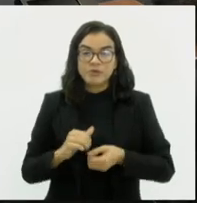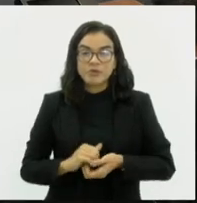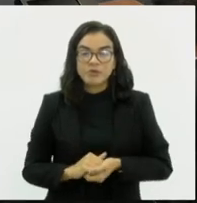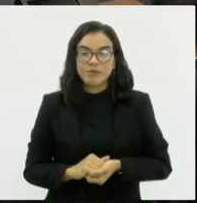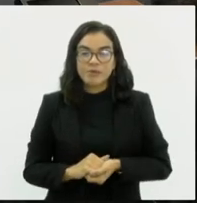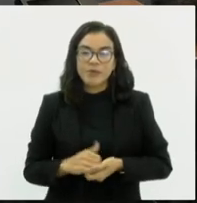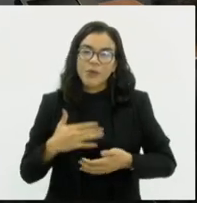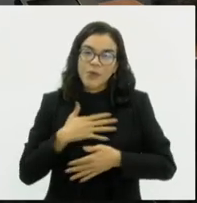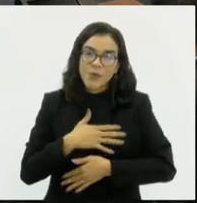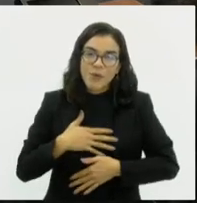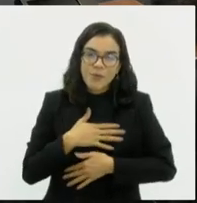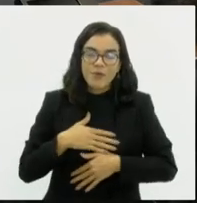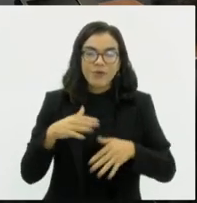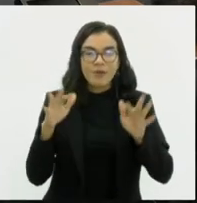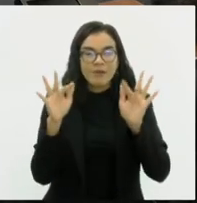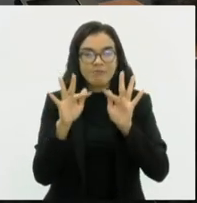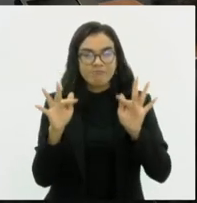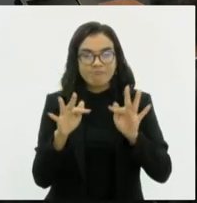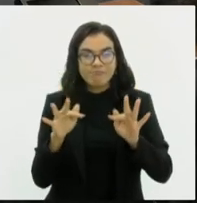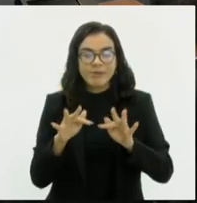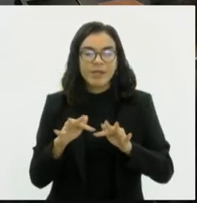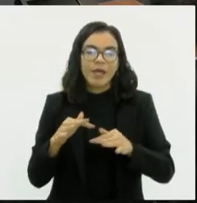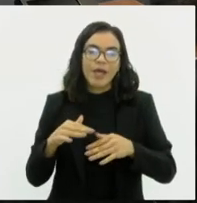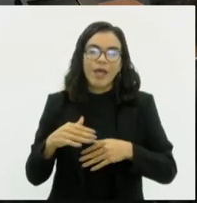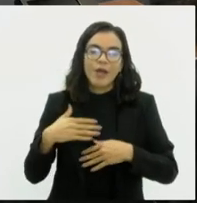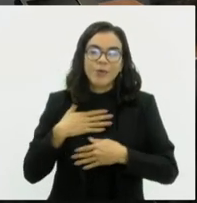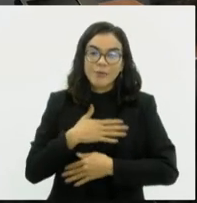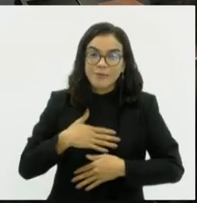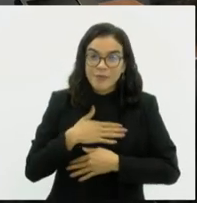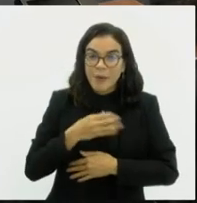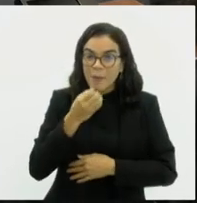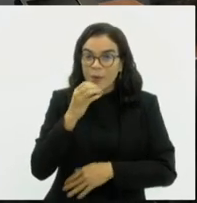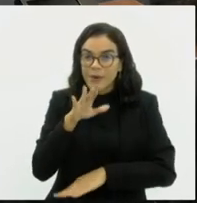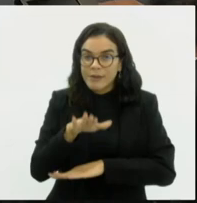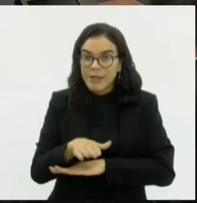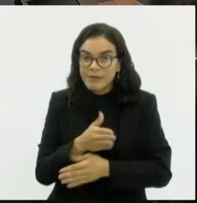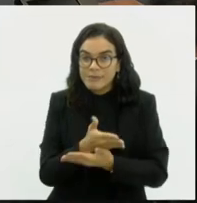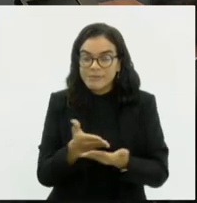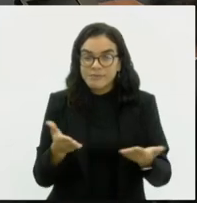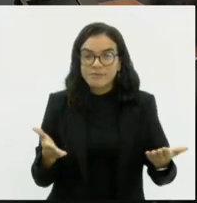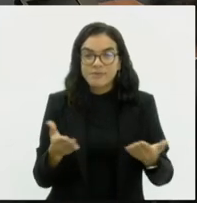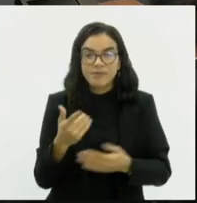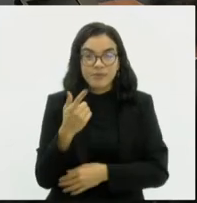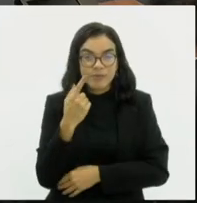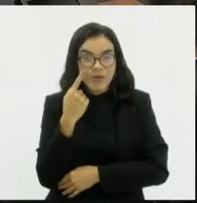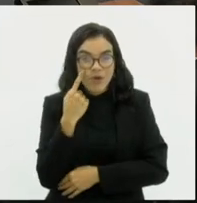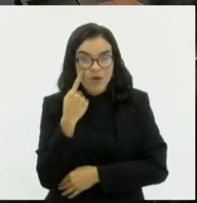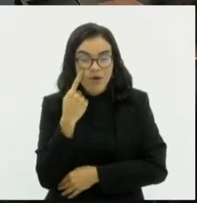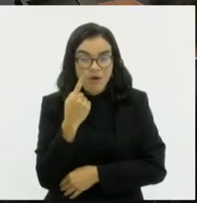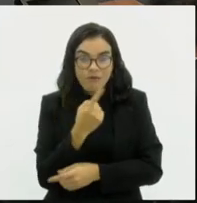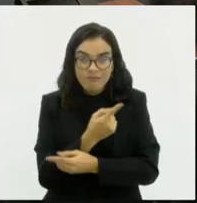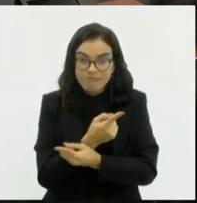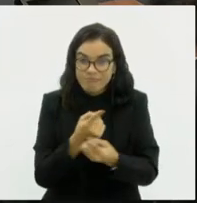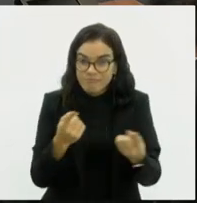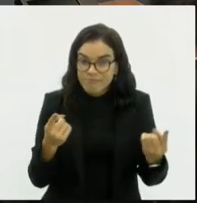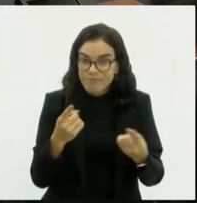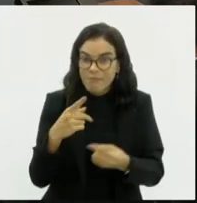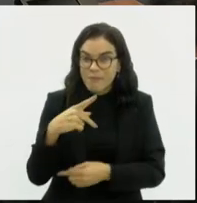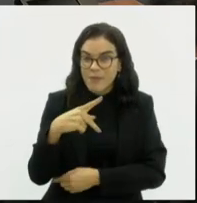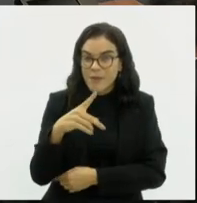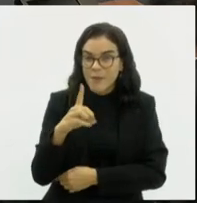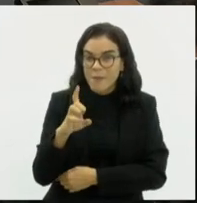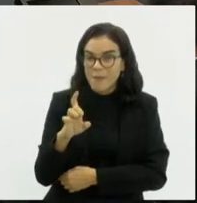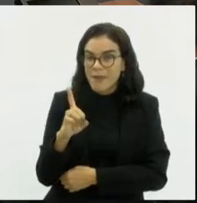Com muita alegria, quero cumprimentar a todos com uma boa tarde. Olha, Pedro Brazão, é uma